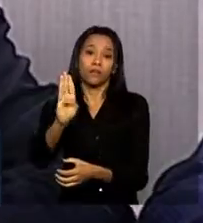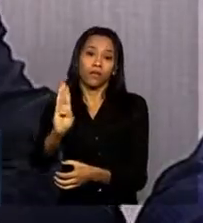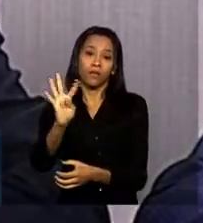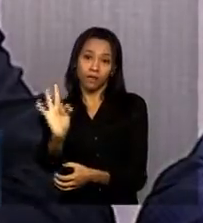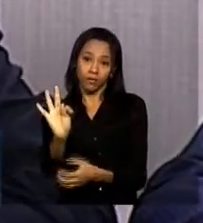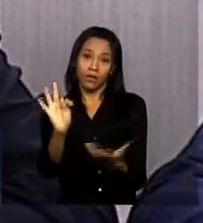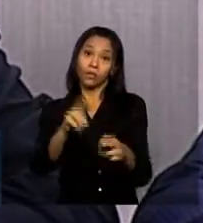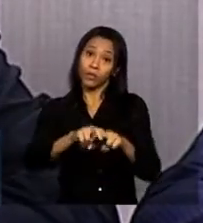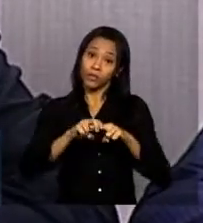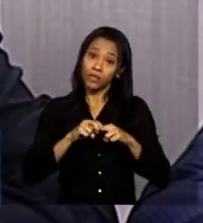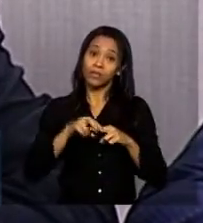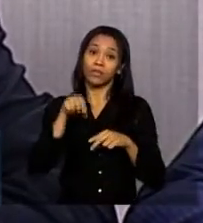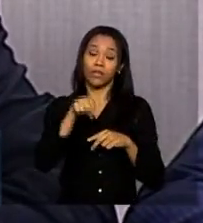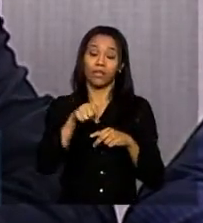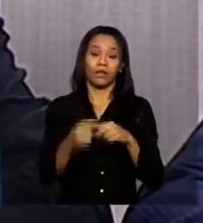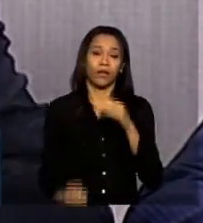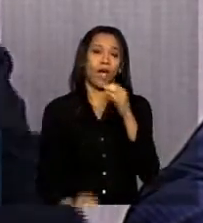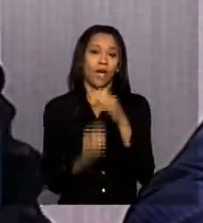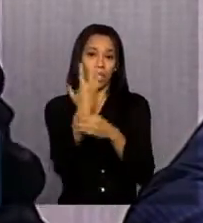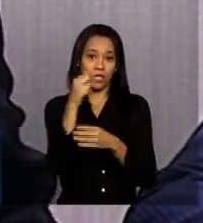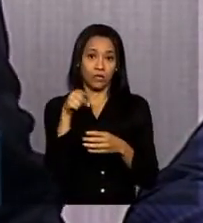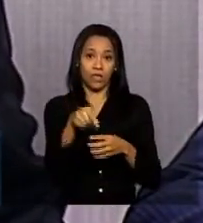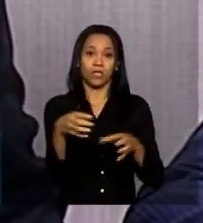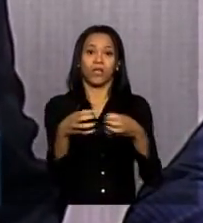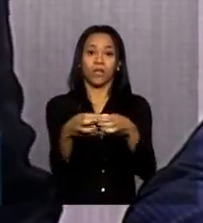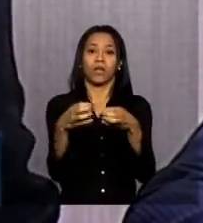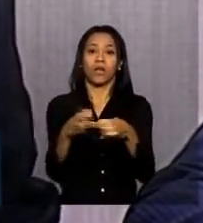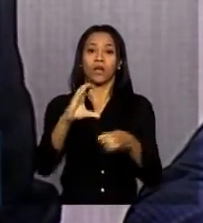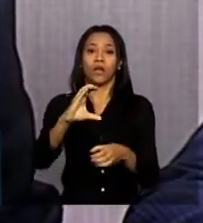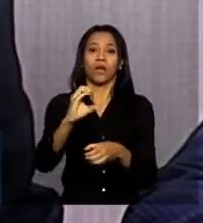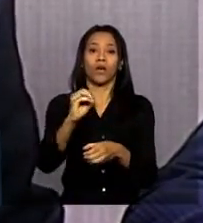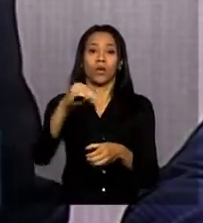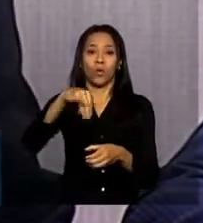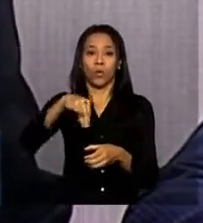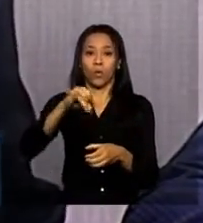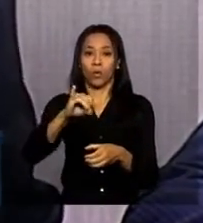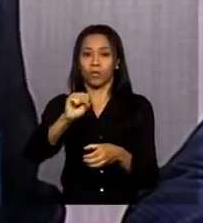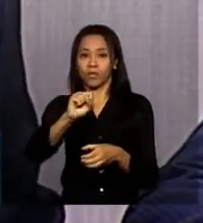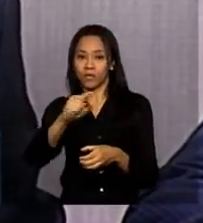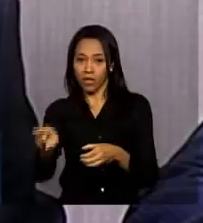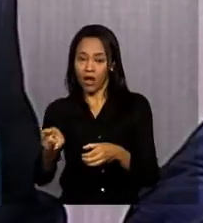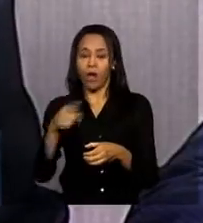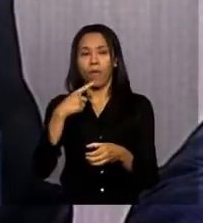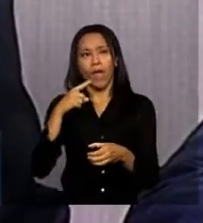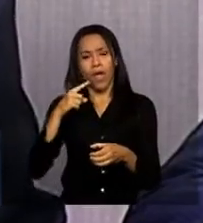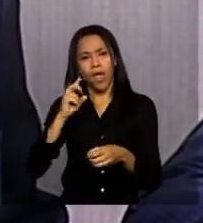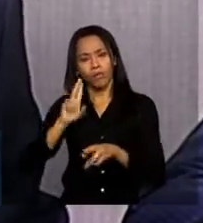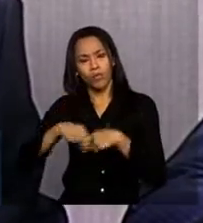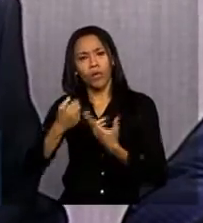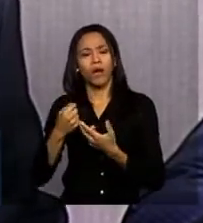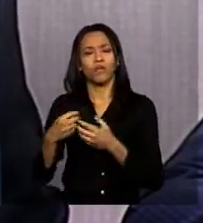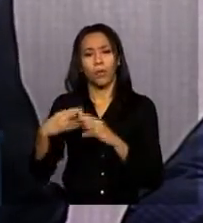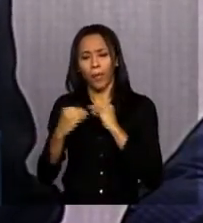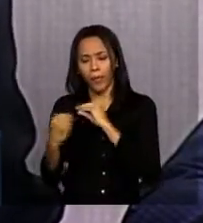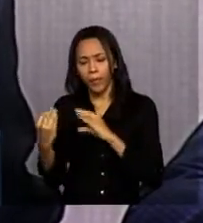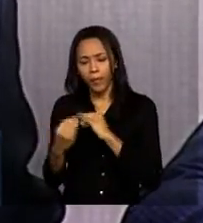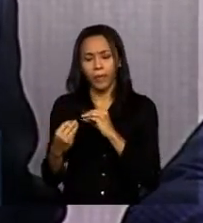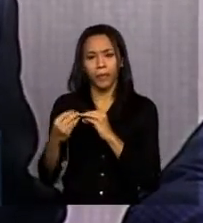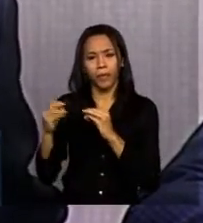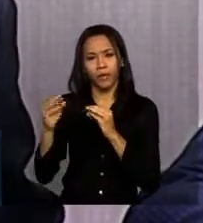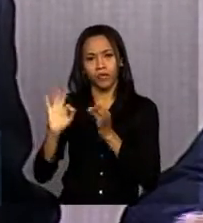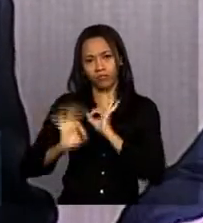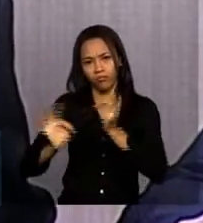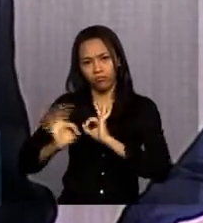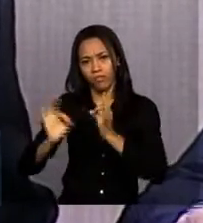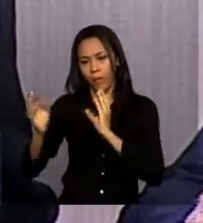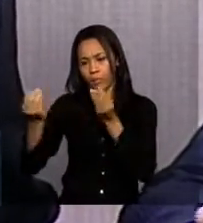a criação dessa comissão vem ao encontro daquilo que nós temos discutido, avaliado, planejado, no